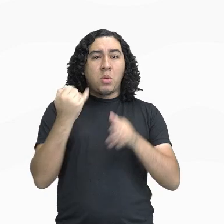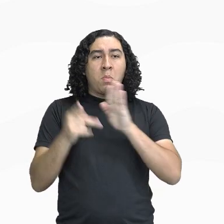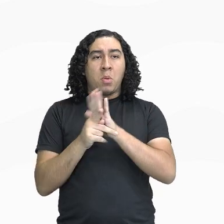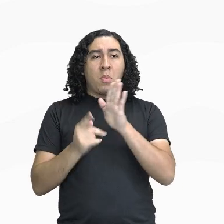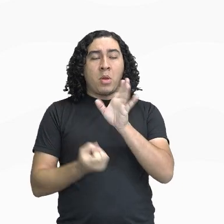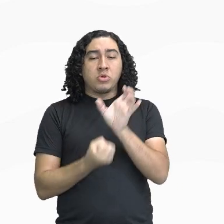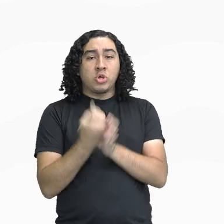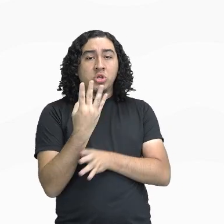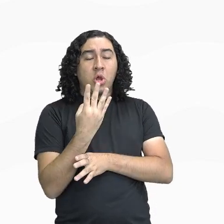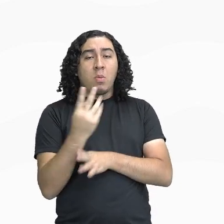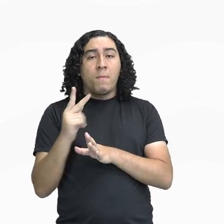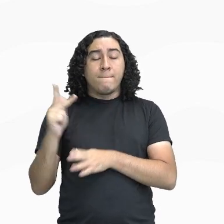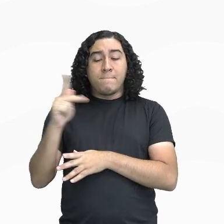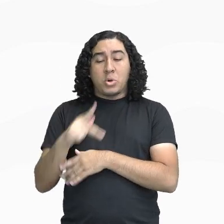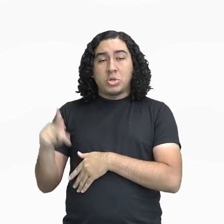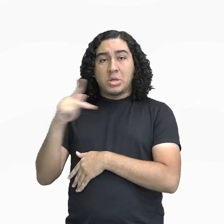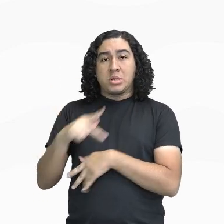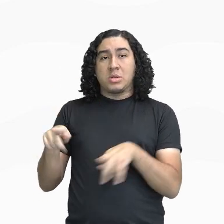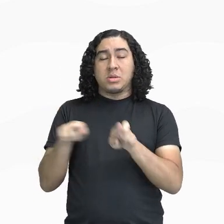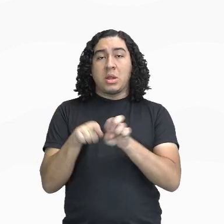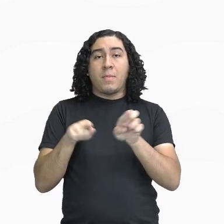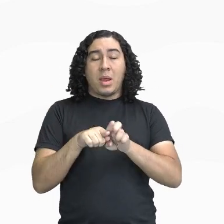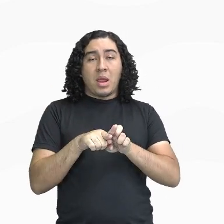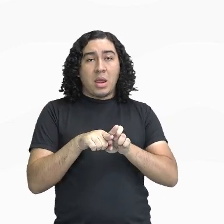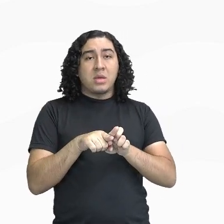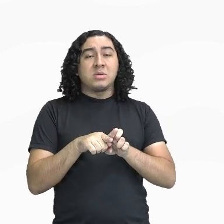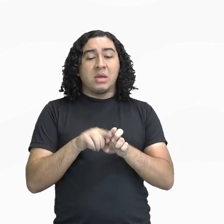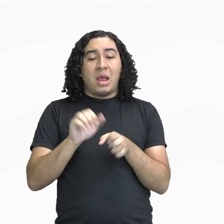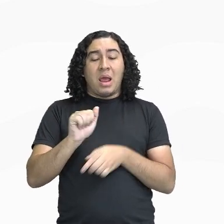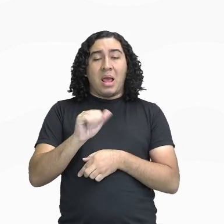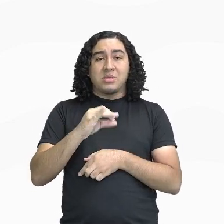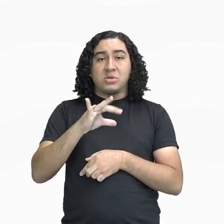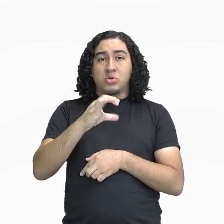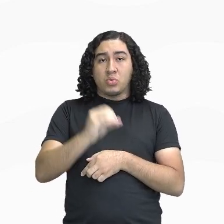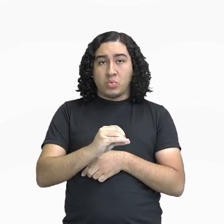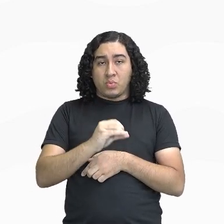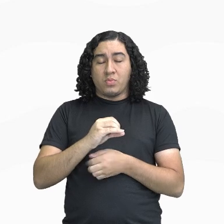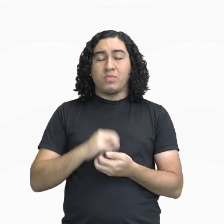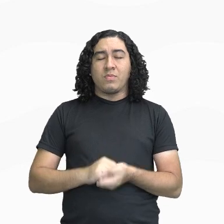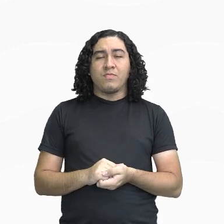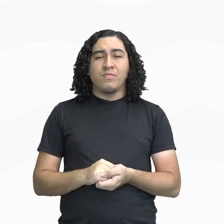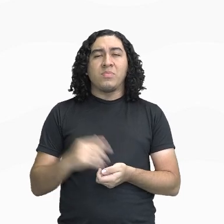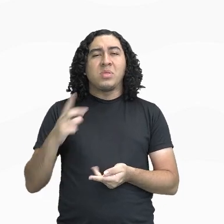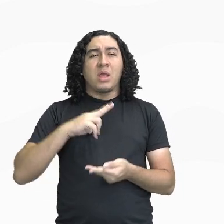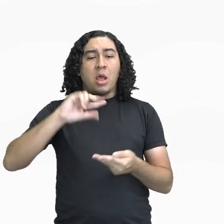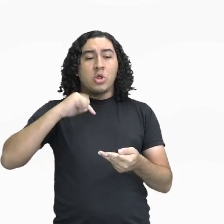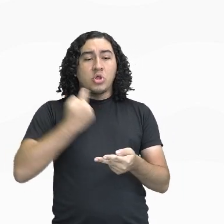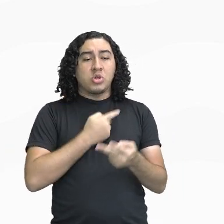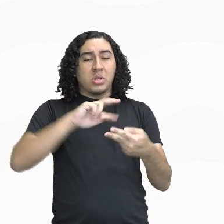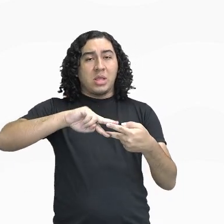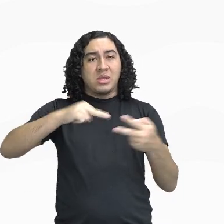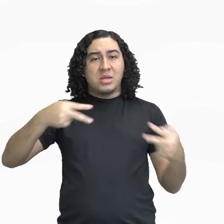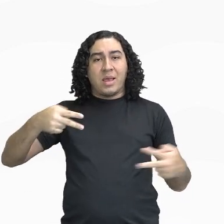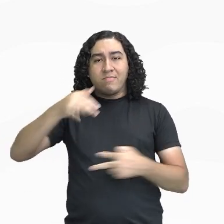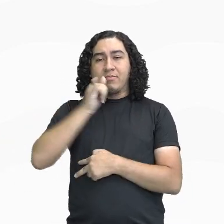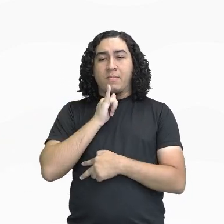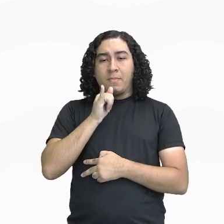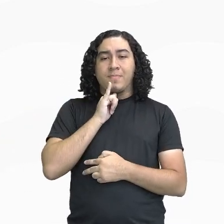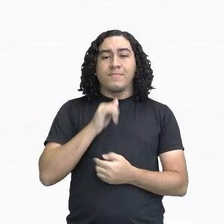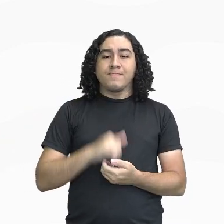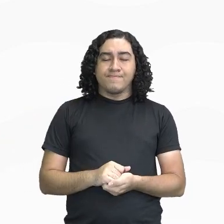formação de proteínas e de ácidos nucleicos, né? Compõe aí os nossos DNA, nosso material genético, por exemplo,